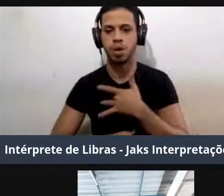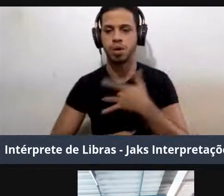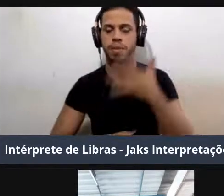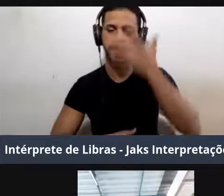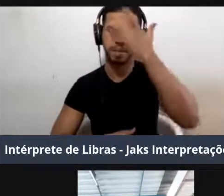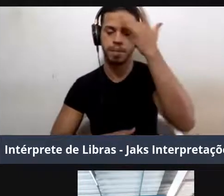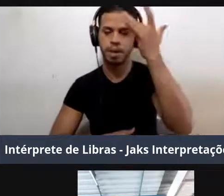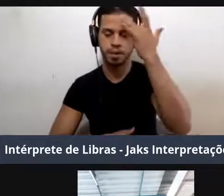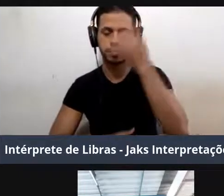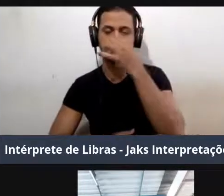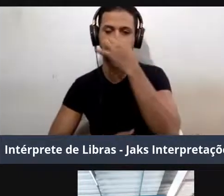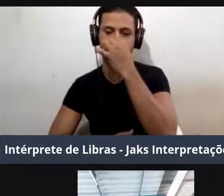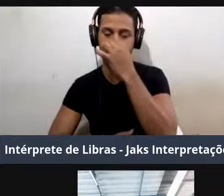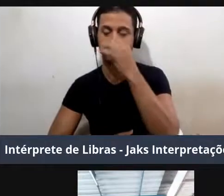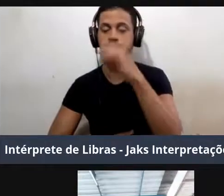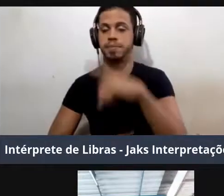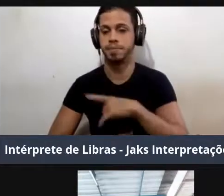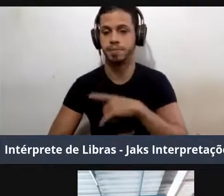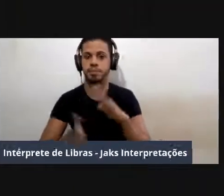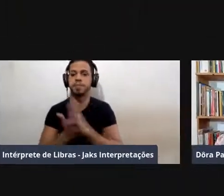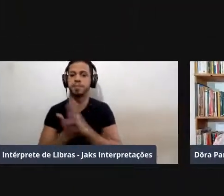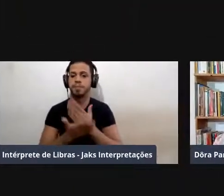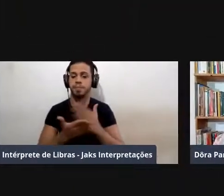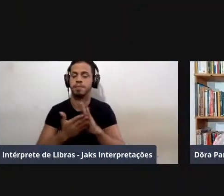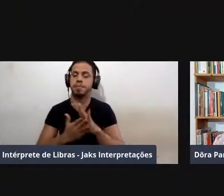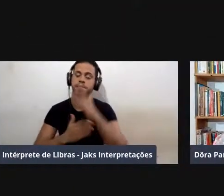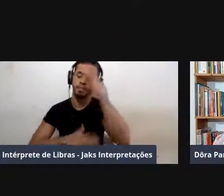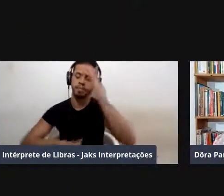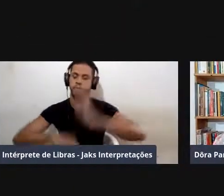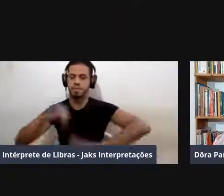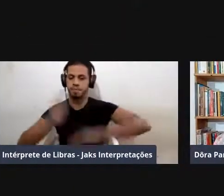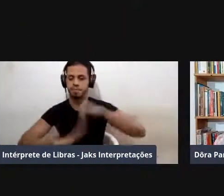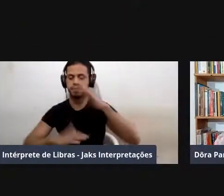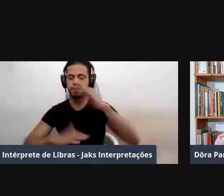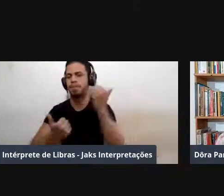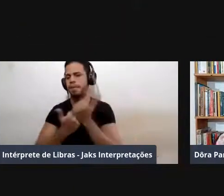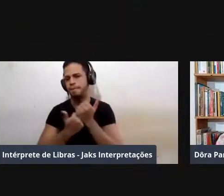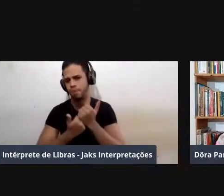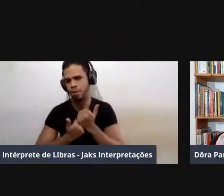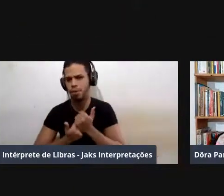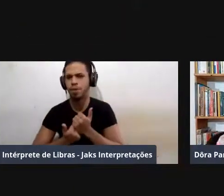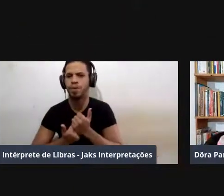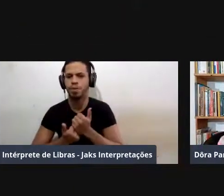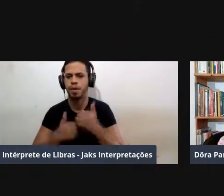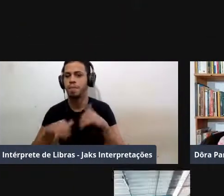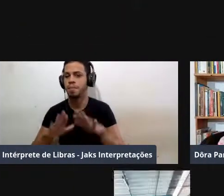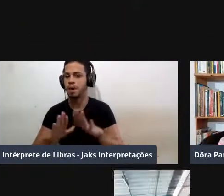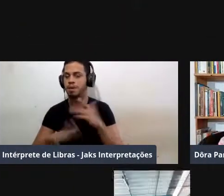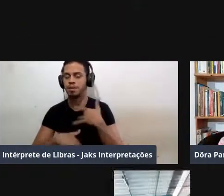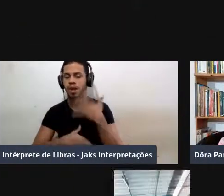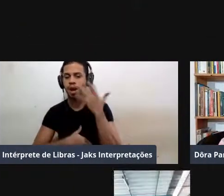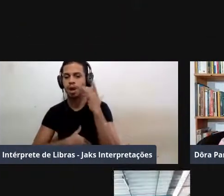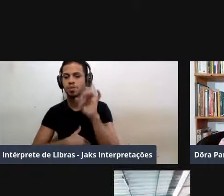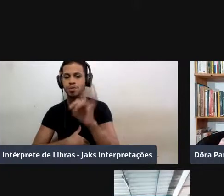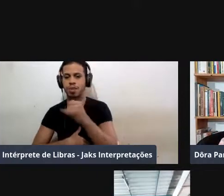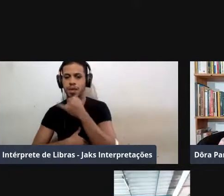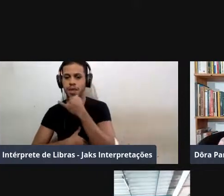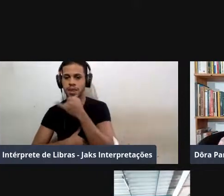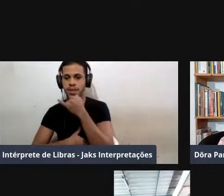então tem alguns profissionais que dão muito suporte, né, mas eu acho que nem sempre, ó, estão tentando entrar de